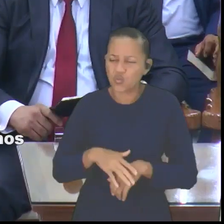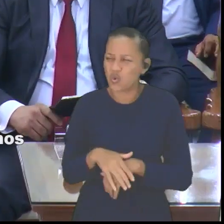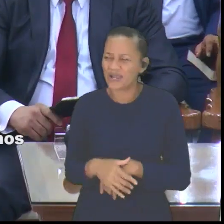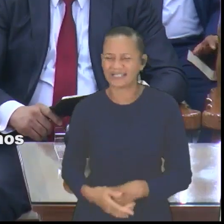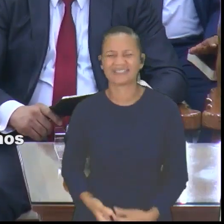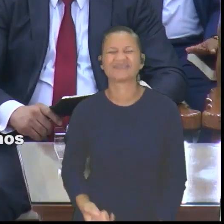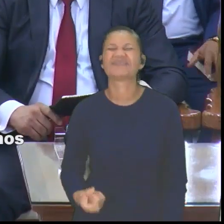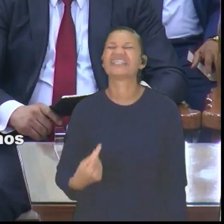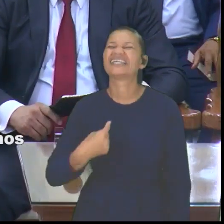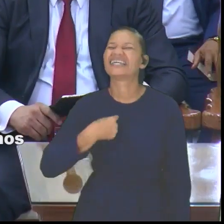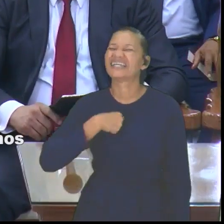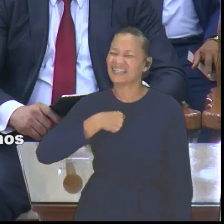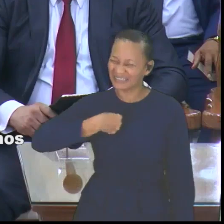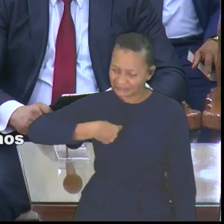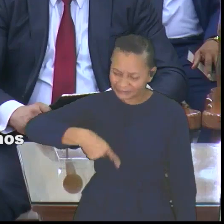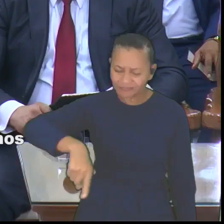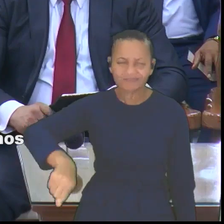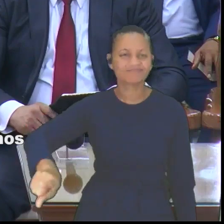eu irei